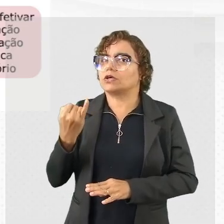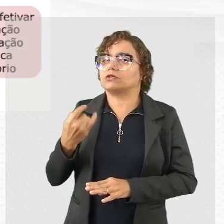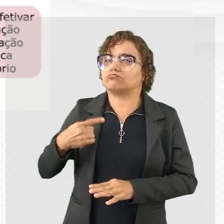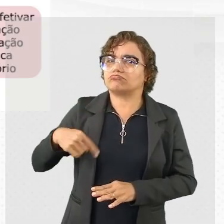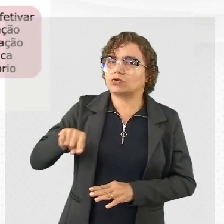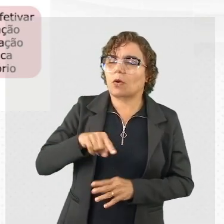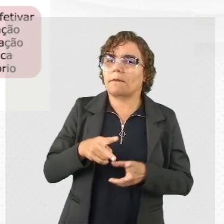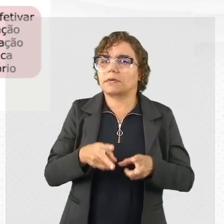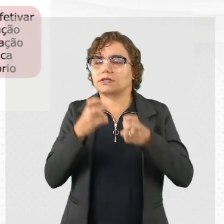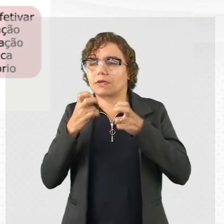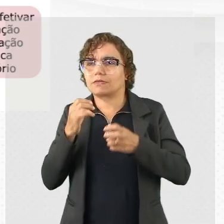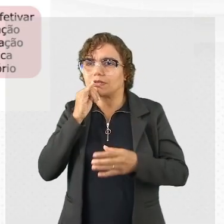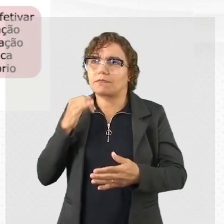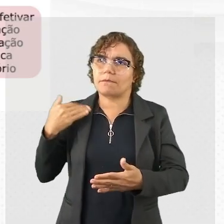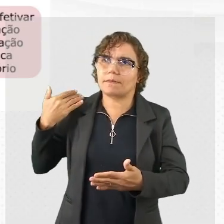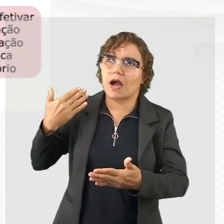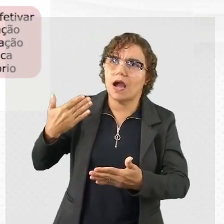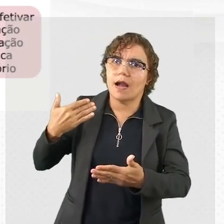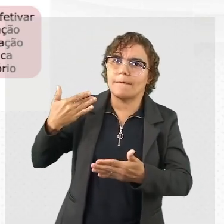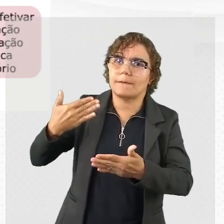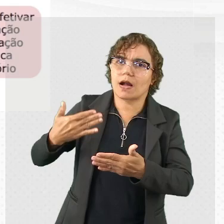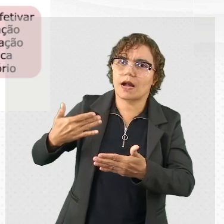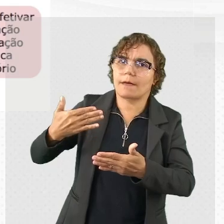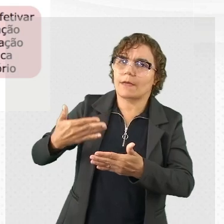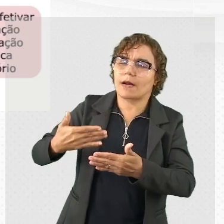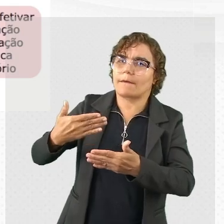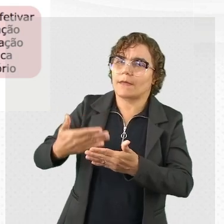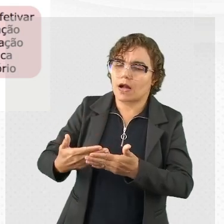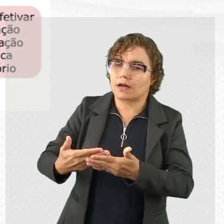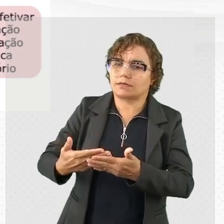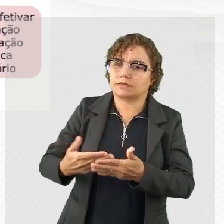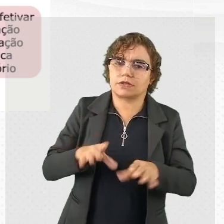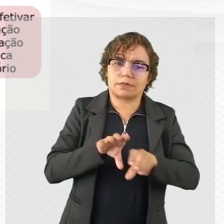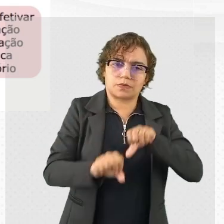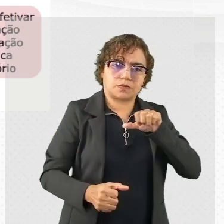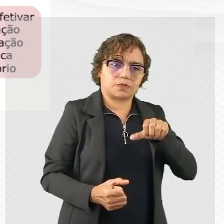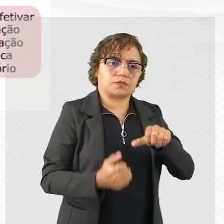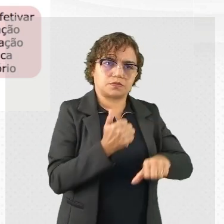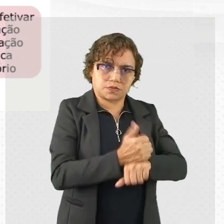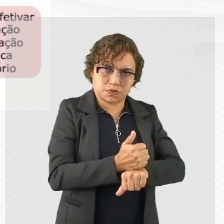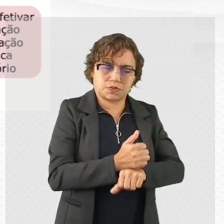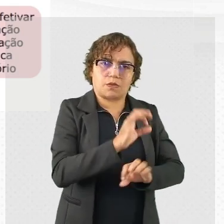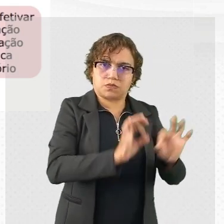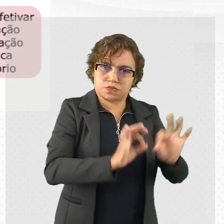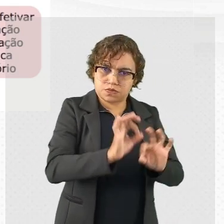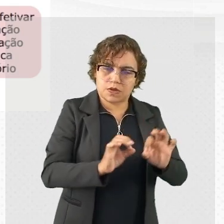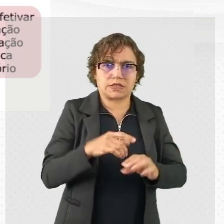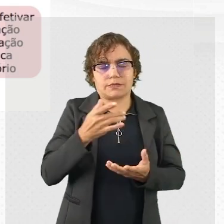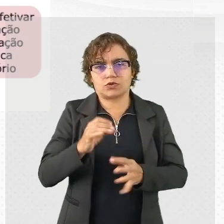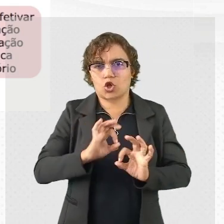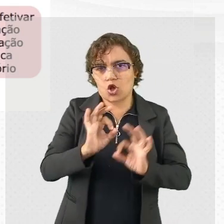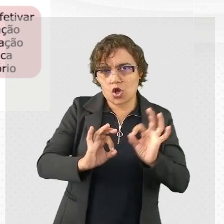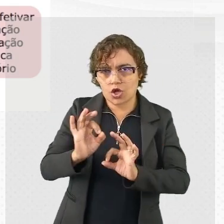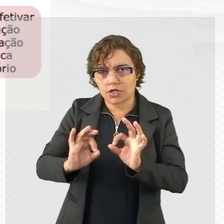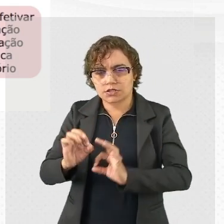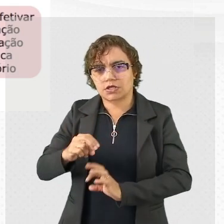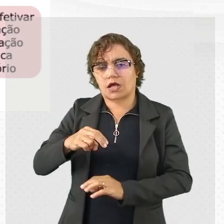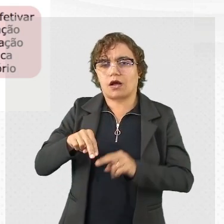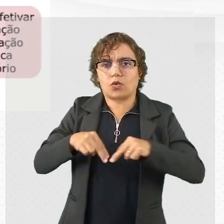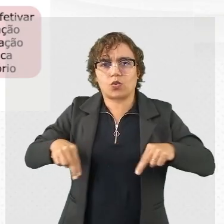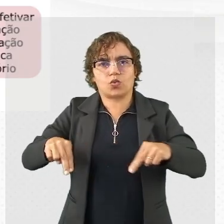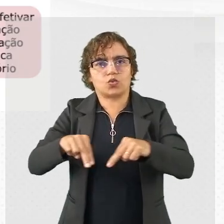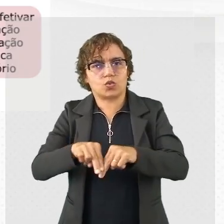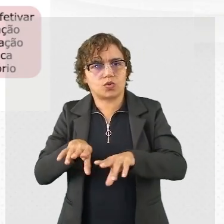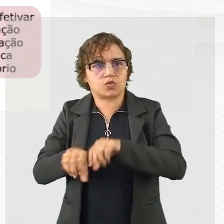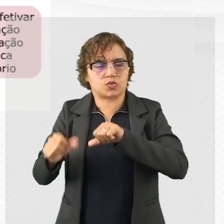foi gradativo. Primeiro você tem uma expedição colonizadora, depois você começa a fundar um núcleo colonial, você começa a plantação da